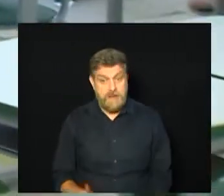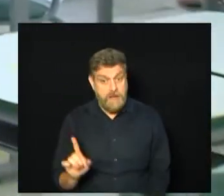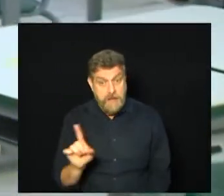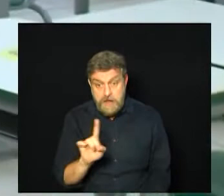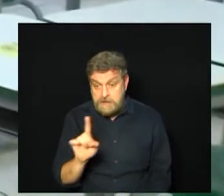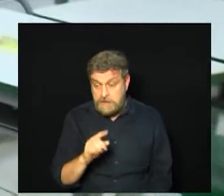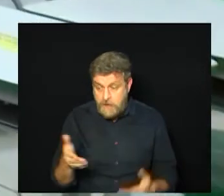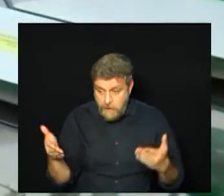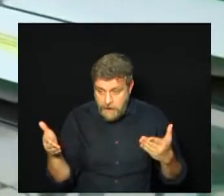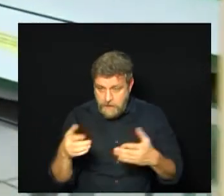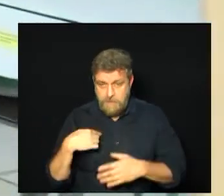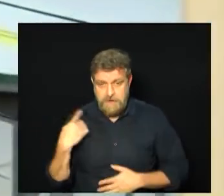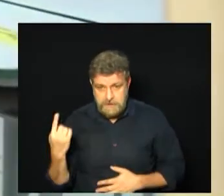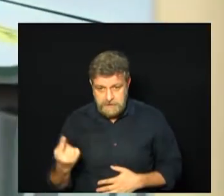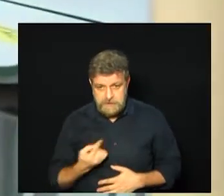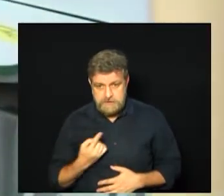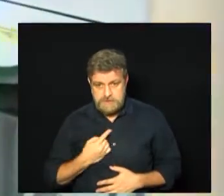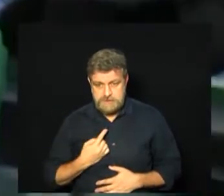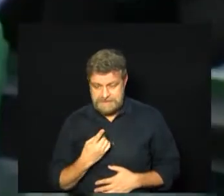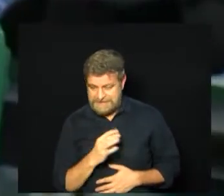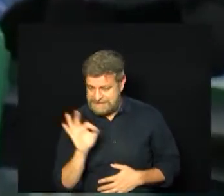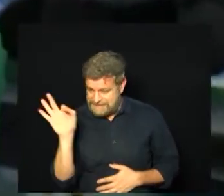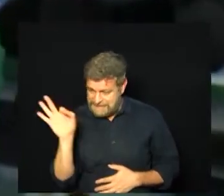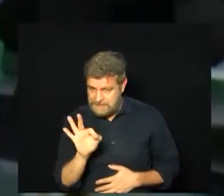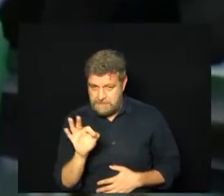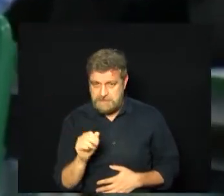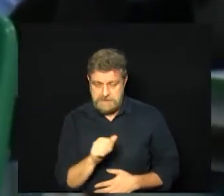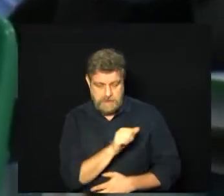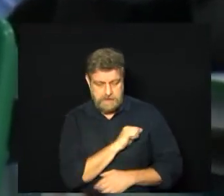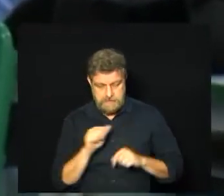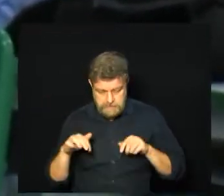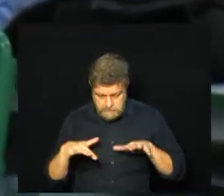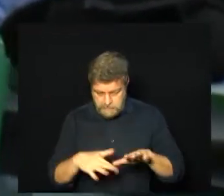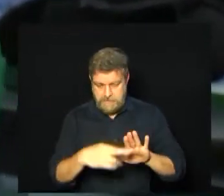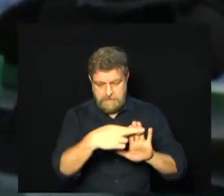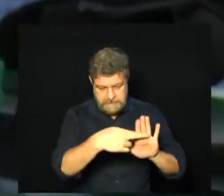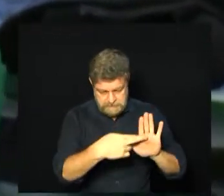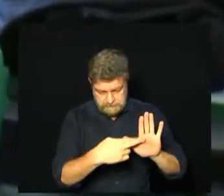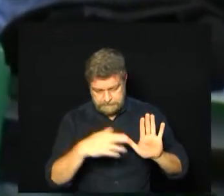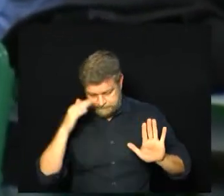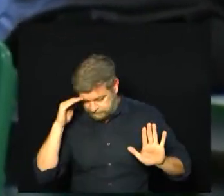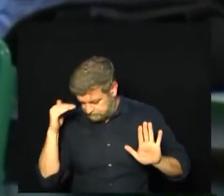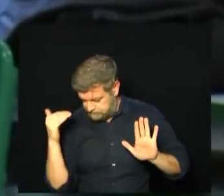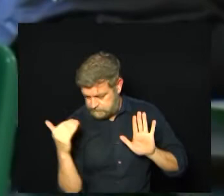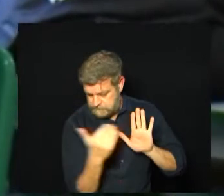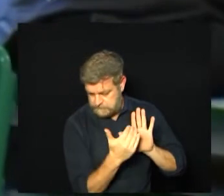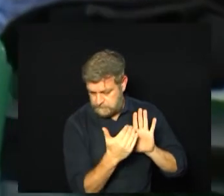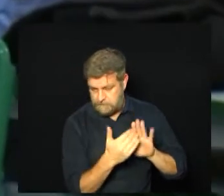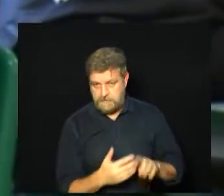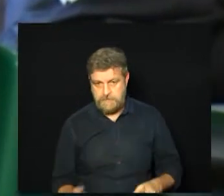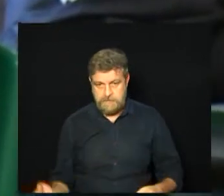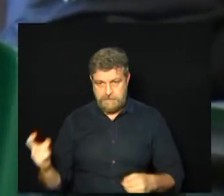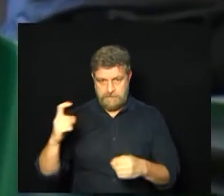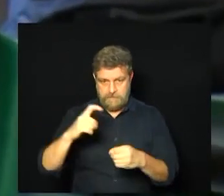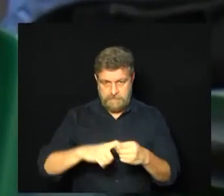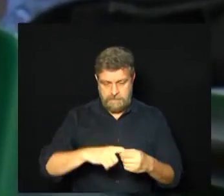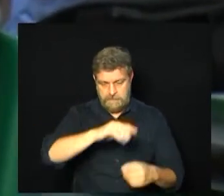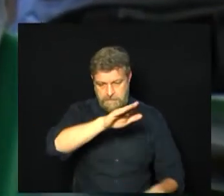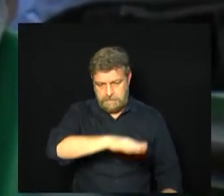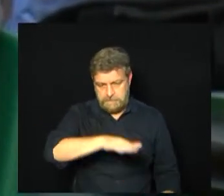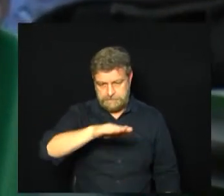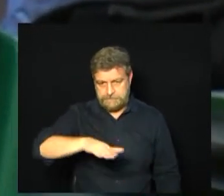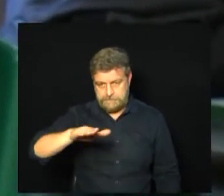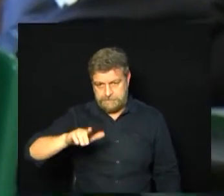fazer agora é atender a totalidade das crianças, mas observando todos esses protocolos até para que esse retorno ele possa